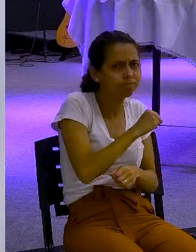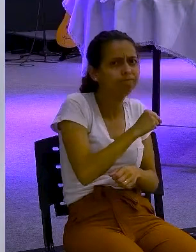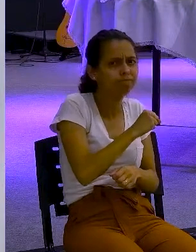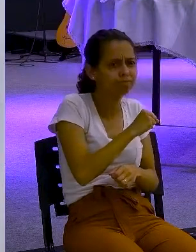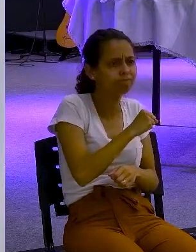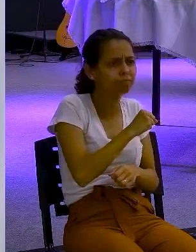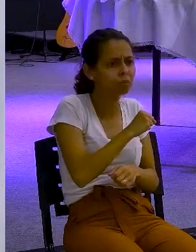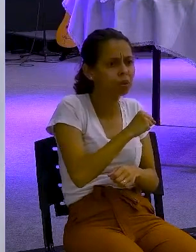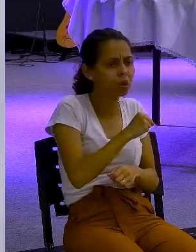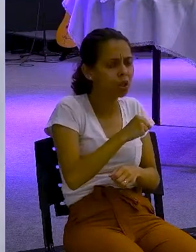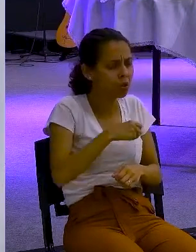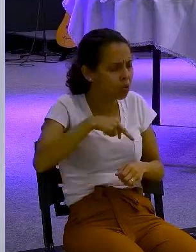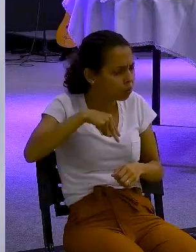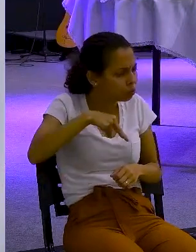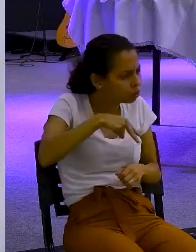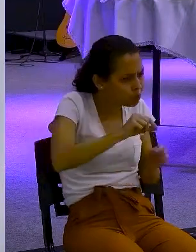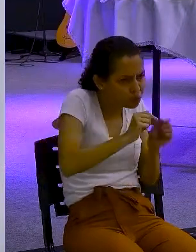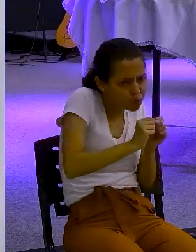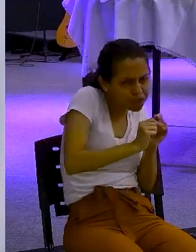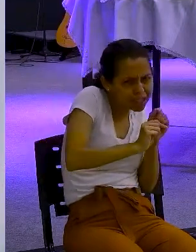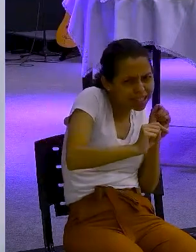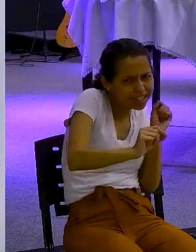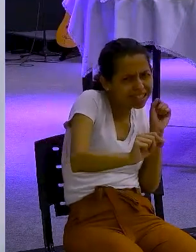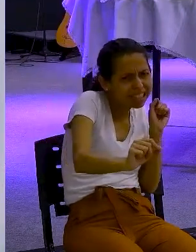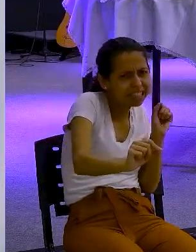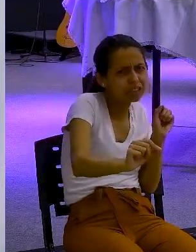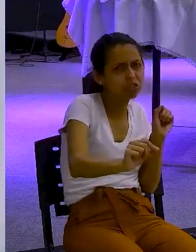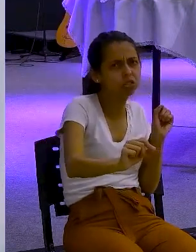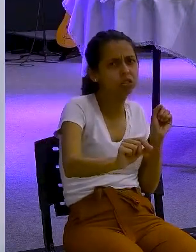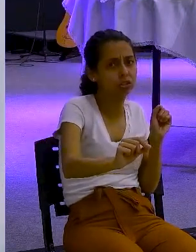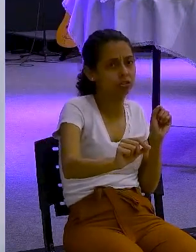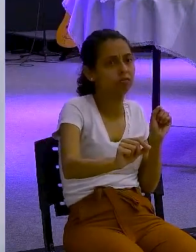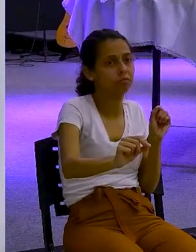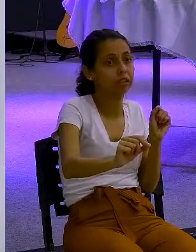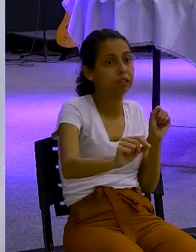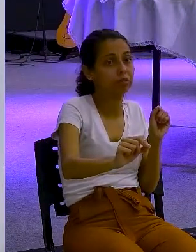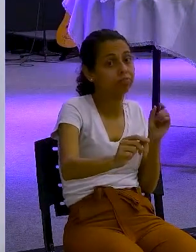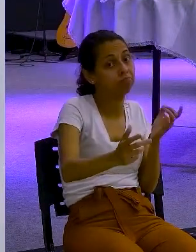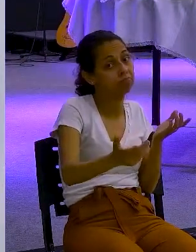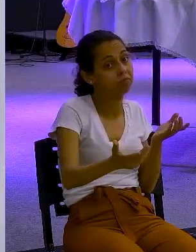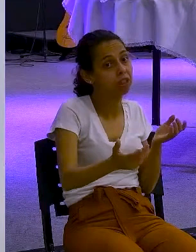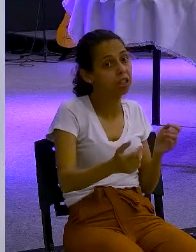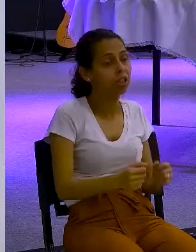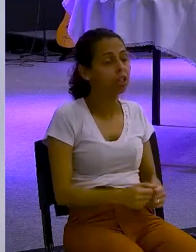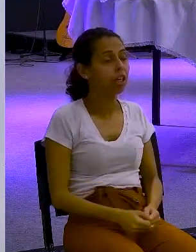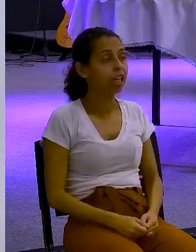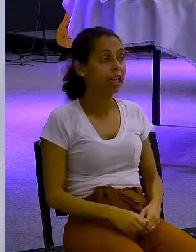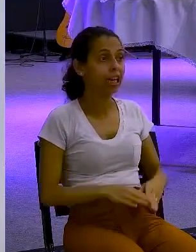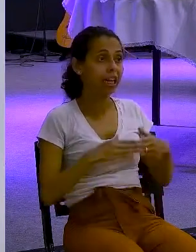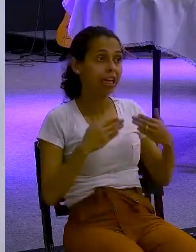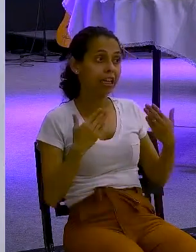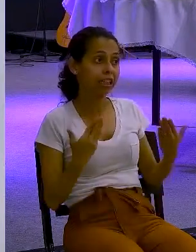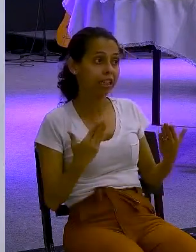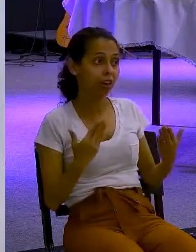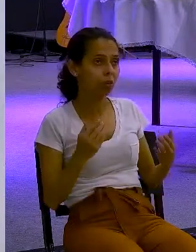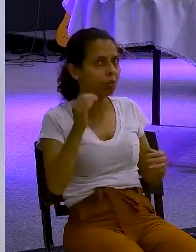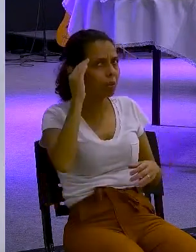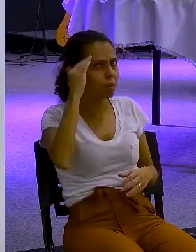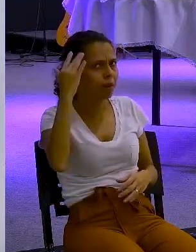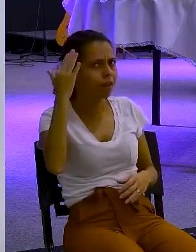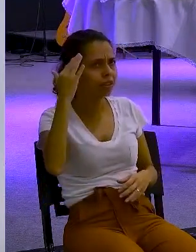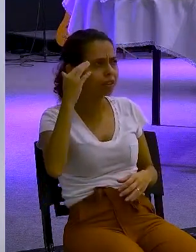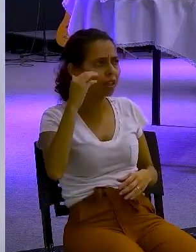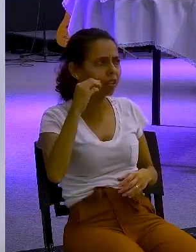quase 100 quilômetros, saindo de onde ela estava para subir até a Judéia. E obviamente,